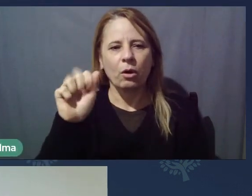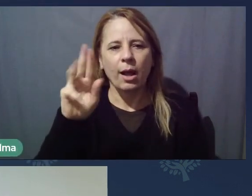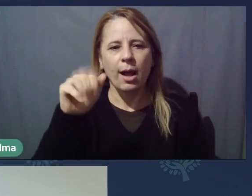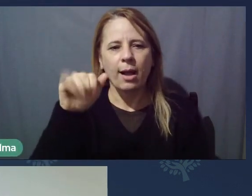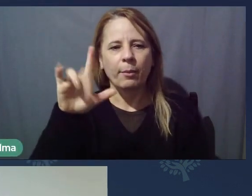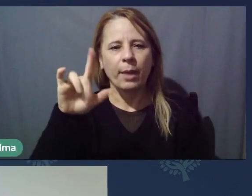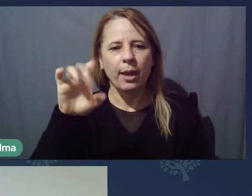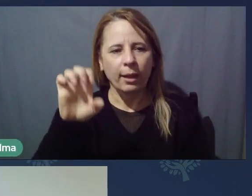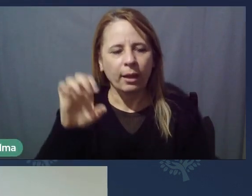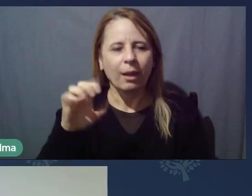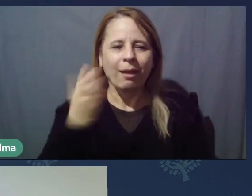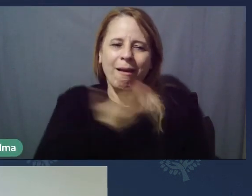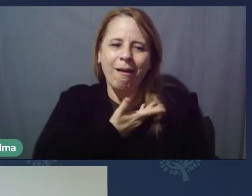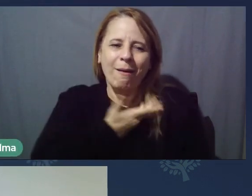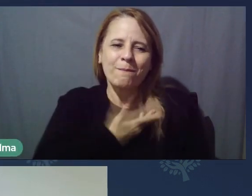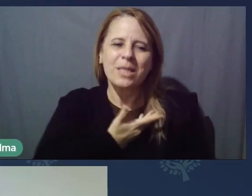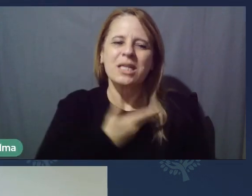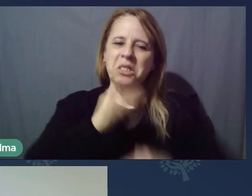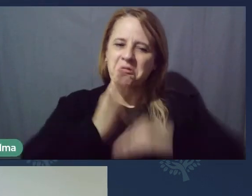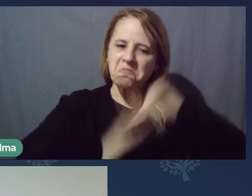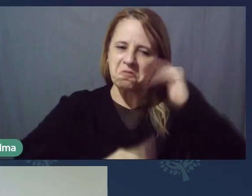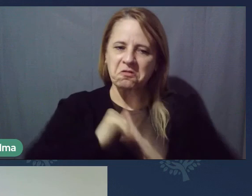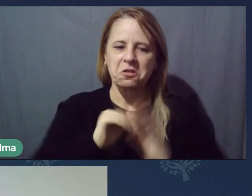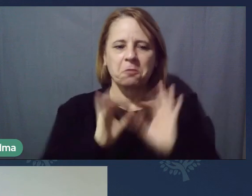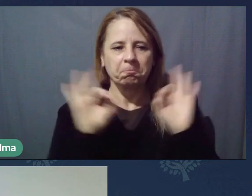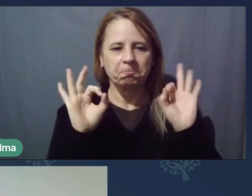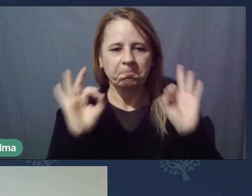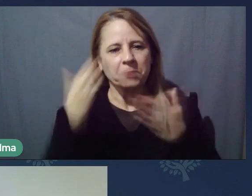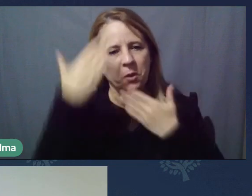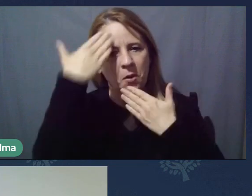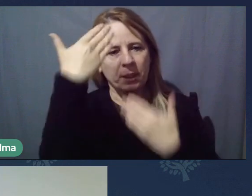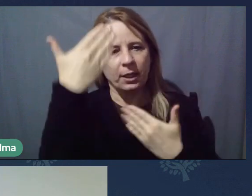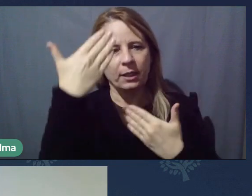uma grande amiga, uma excelente profissional. Muito obrigado, professora Armélia.